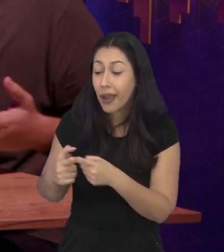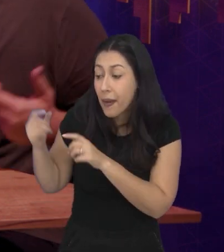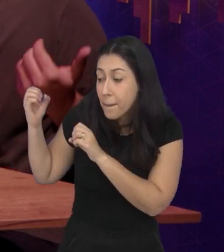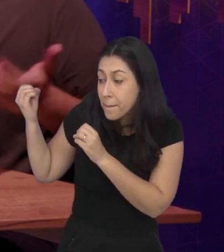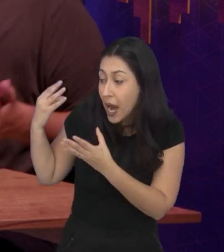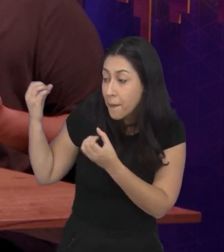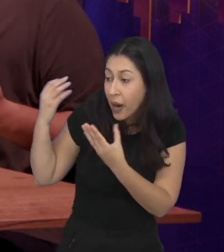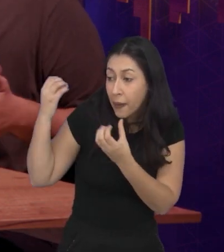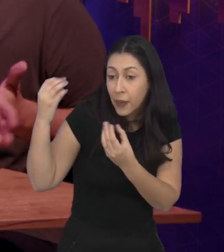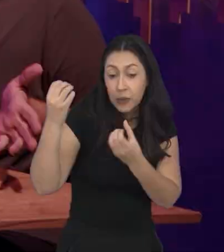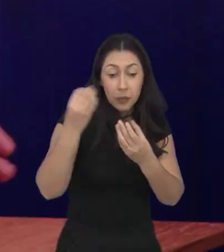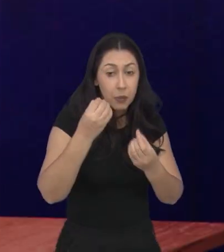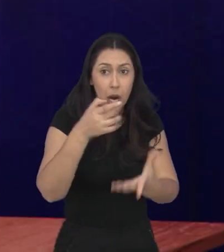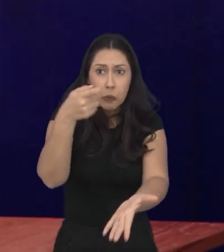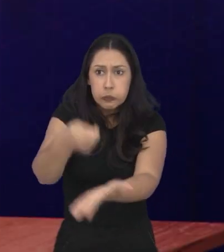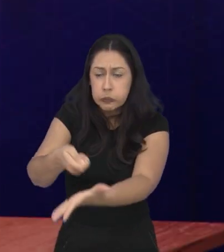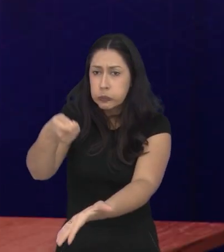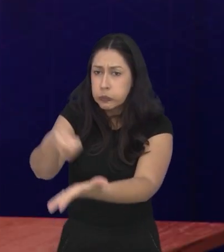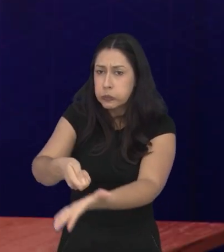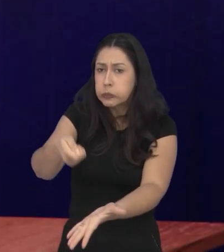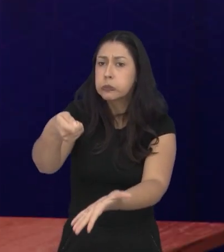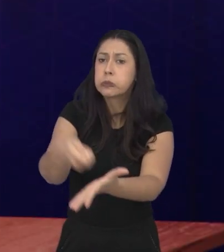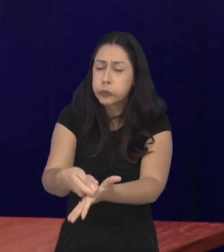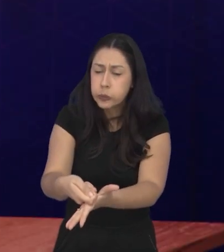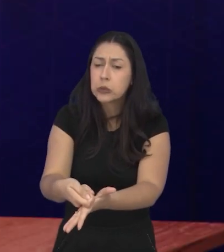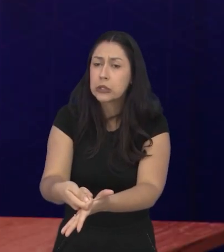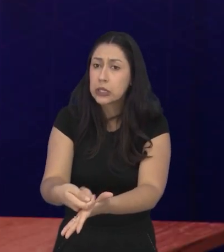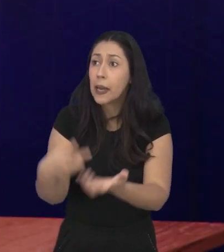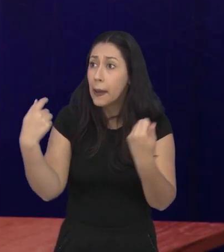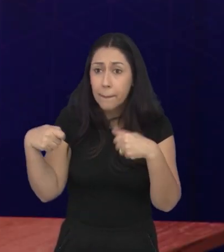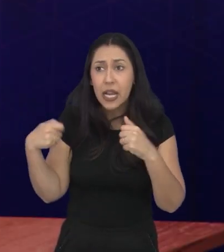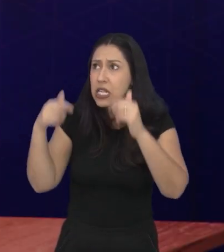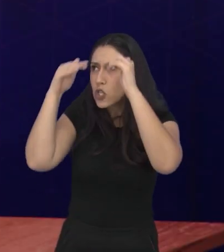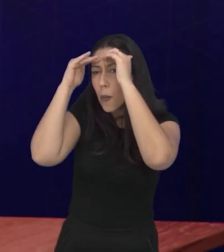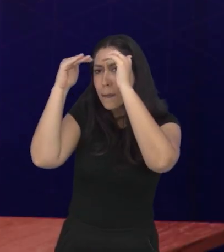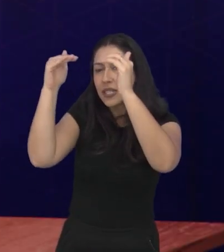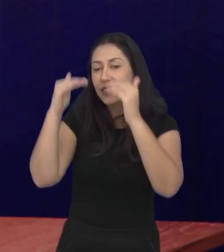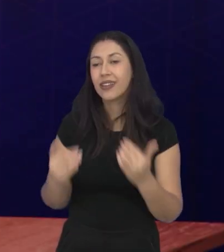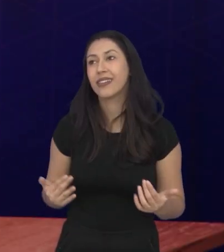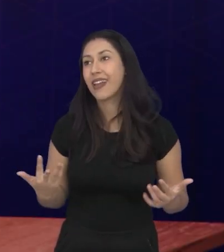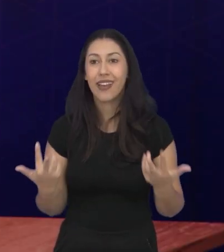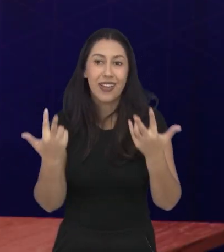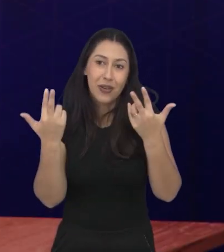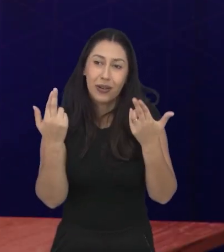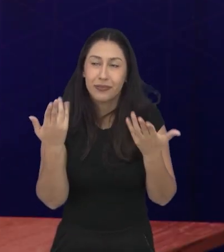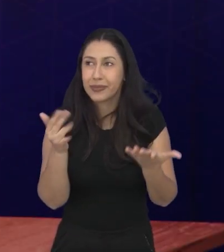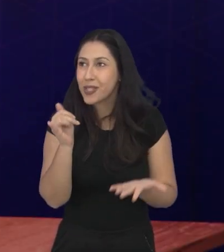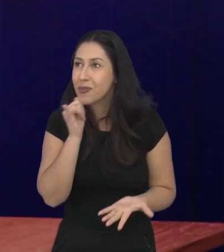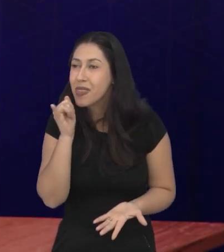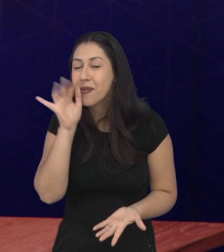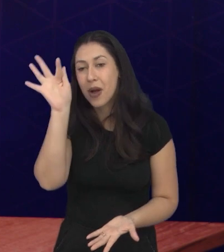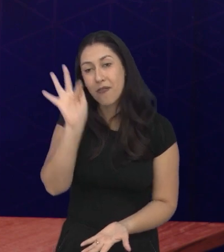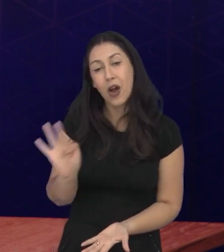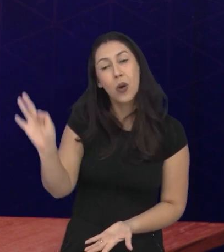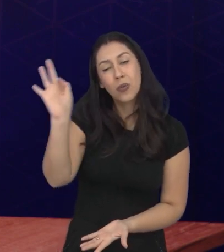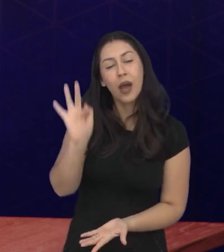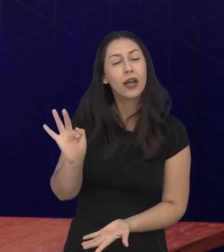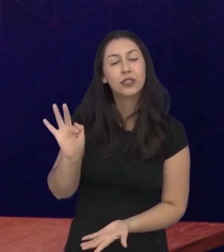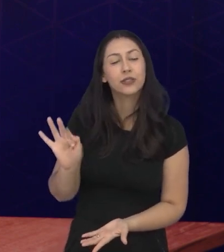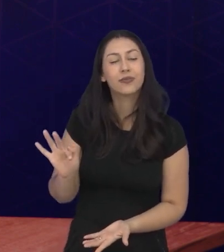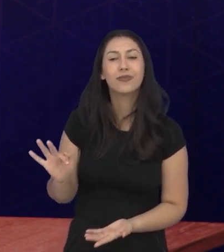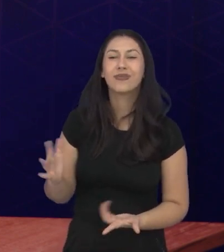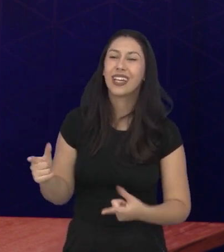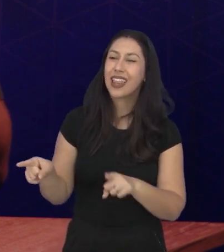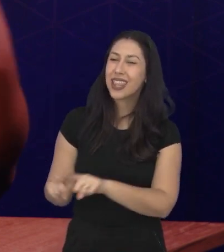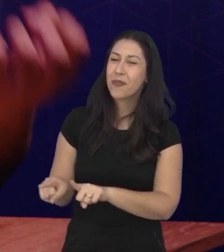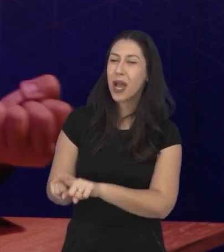criação, acaba acontecendo de coisas serem impostas, de ter que seguir, igual a gente acabou de dar o exemplo da faculdade. E